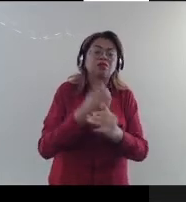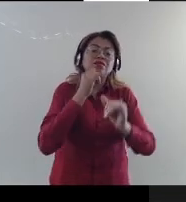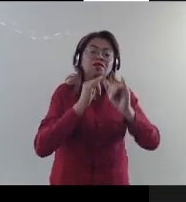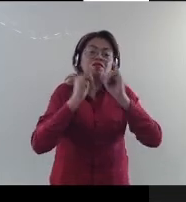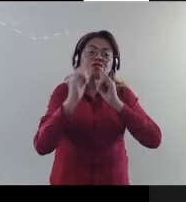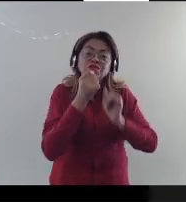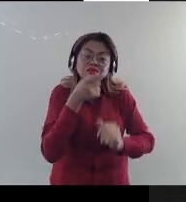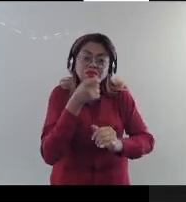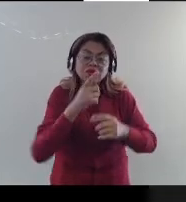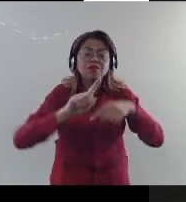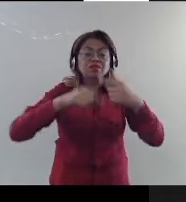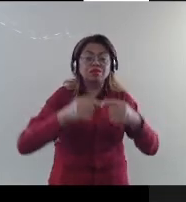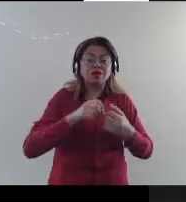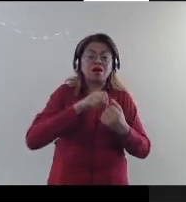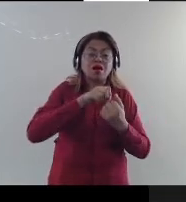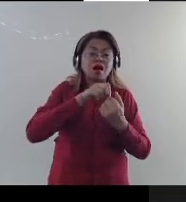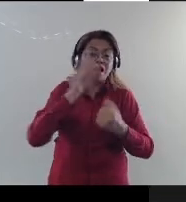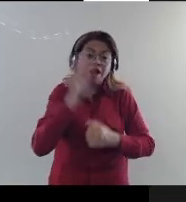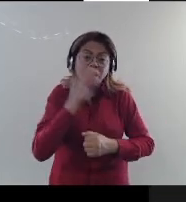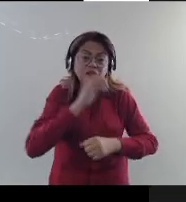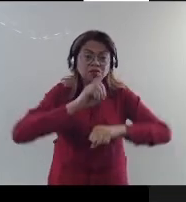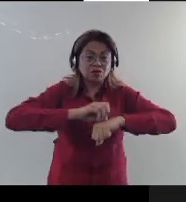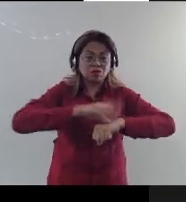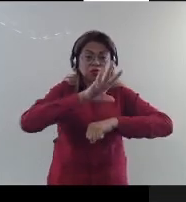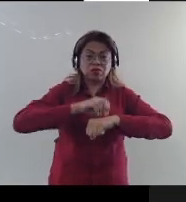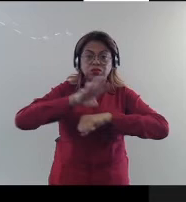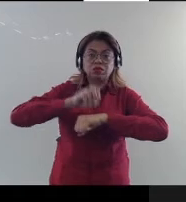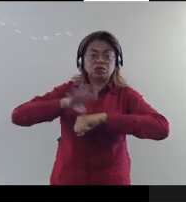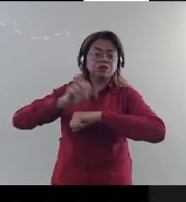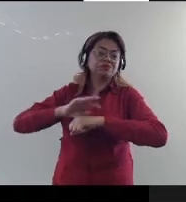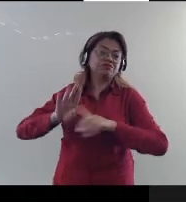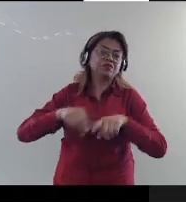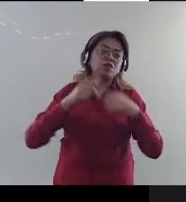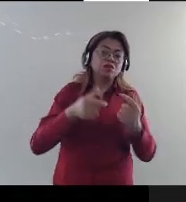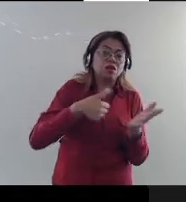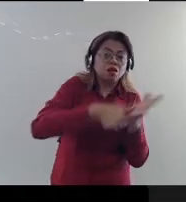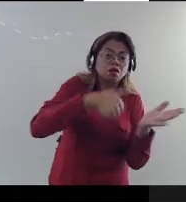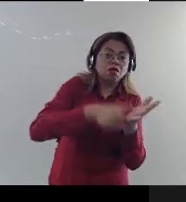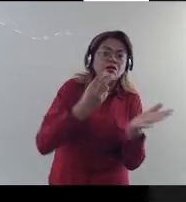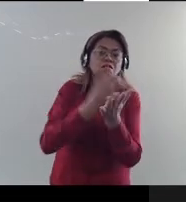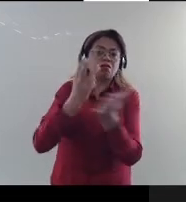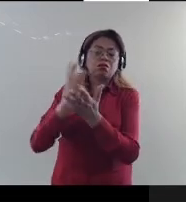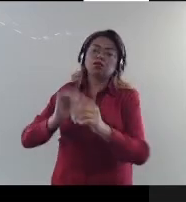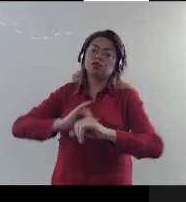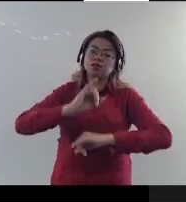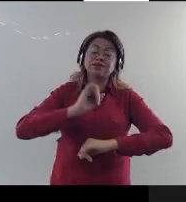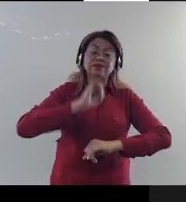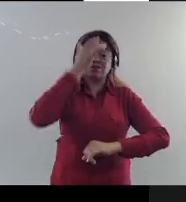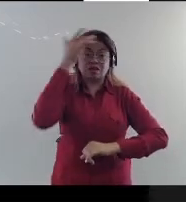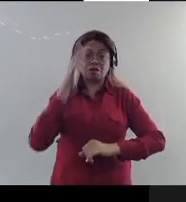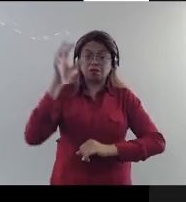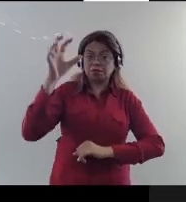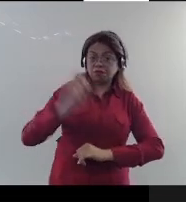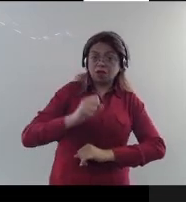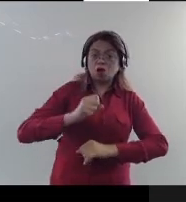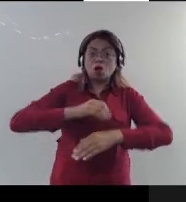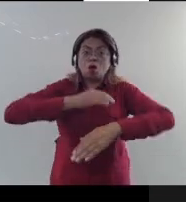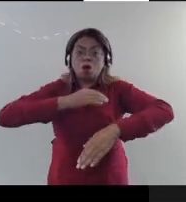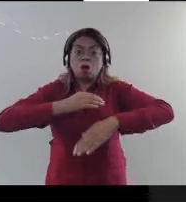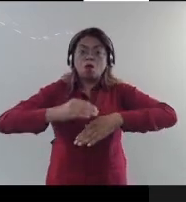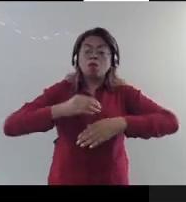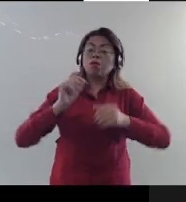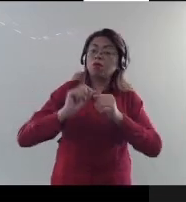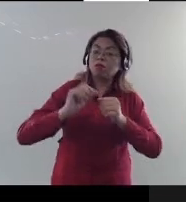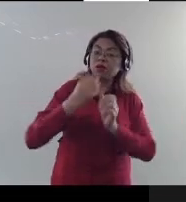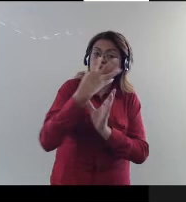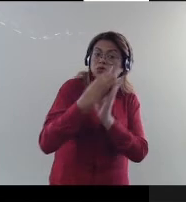ele entende? Quando ele entende o extremo, é aquilo que ele vai impulsionar. Então, se você pega robôs para no seu